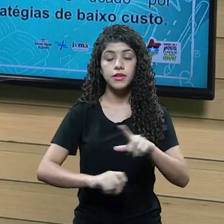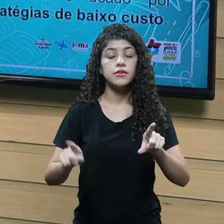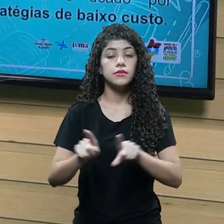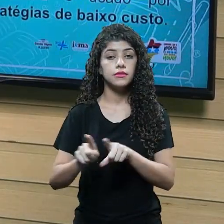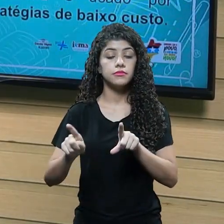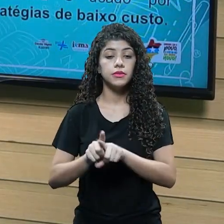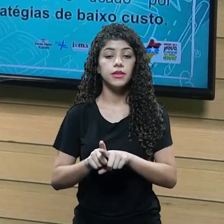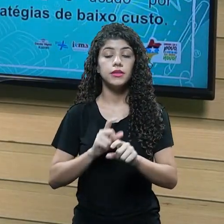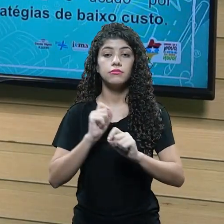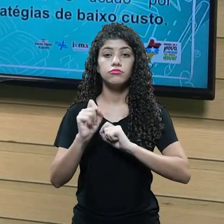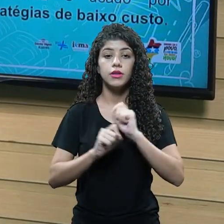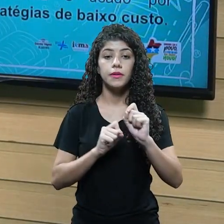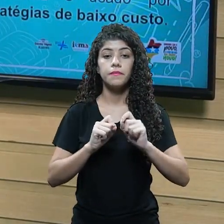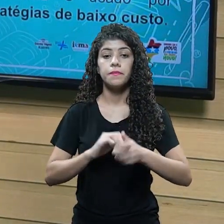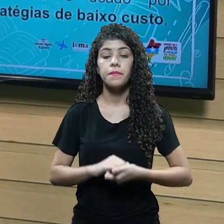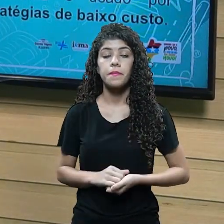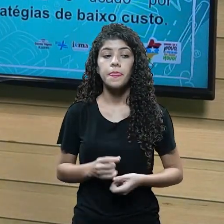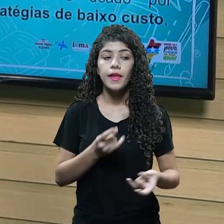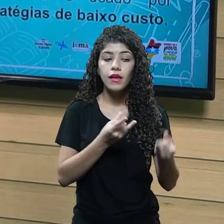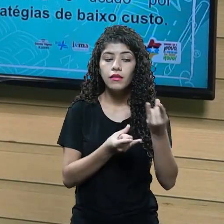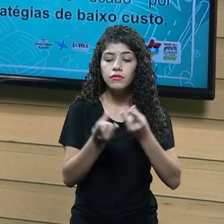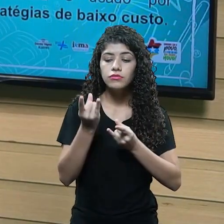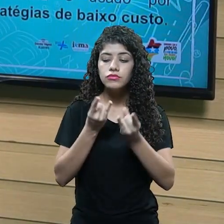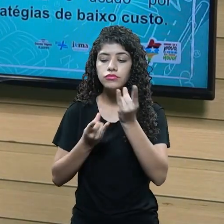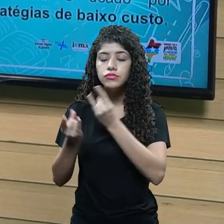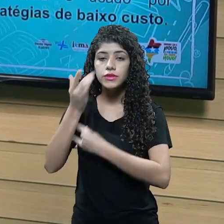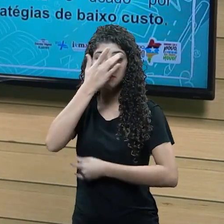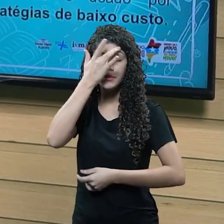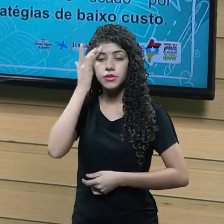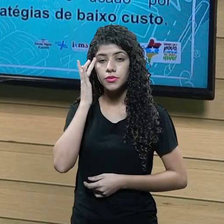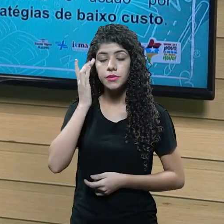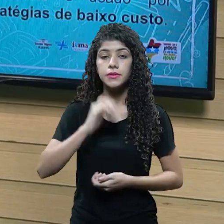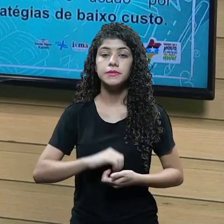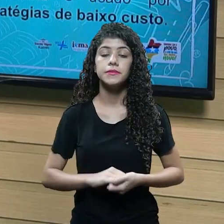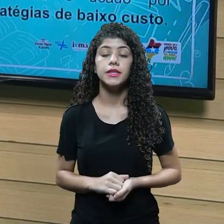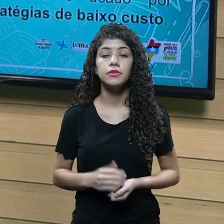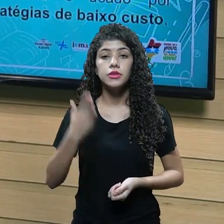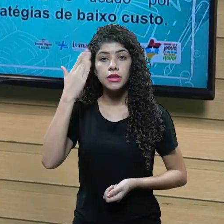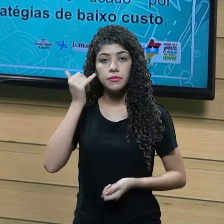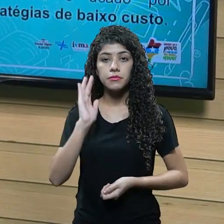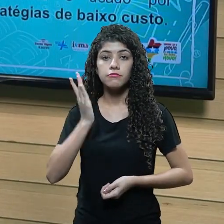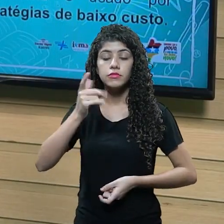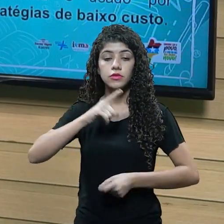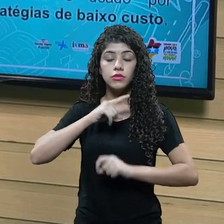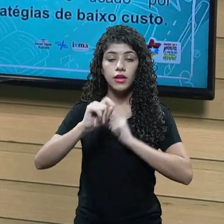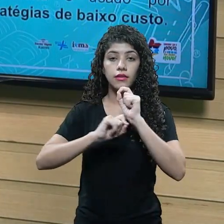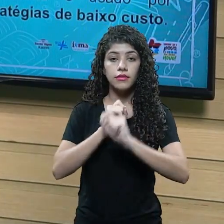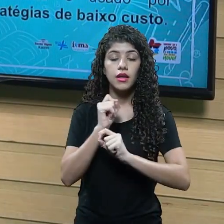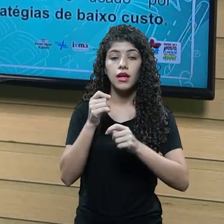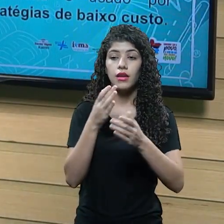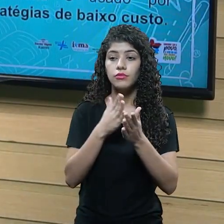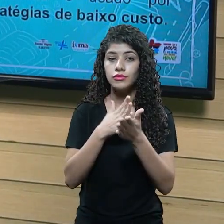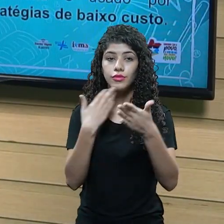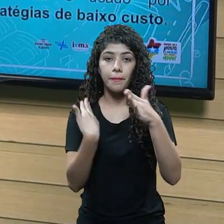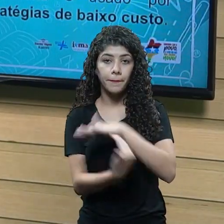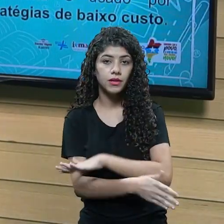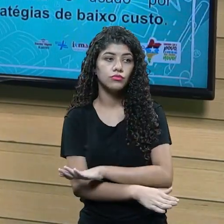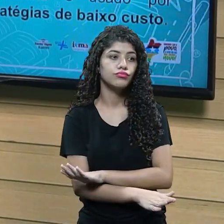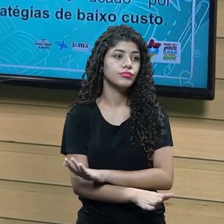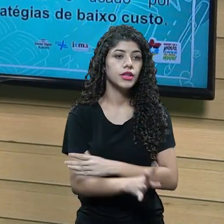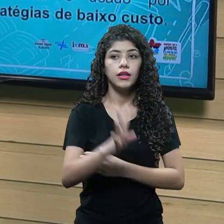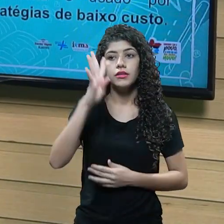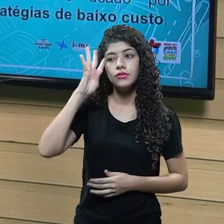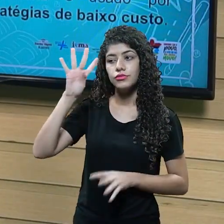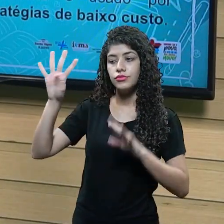multinacionais, das pequenas empresas, é atrair a atenção do consumidor. Tá? A gente sabe que a atenção do consumidor ela se perde muito facilmente, vamos dizer